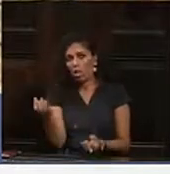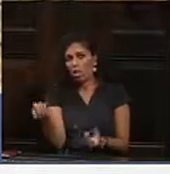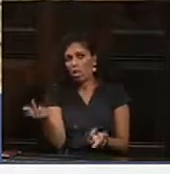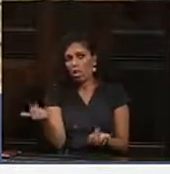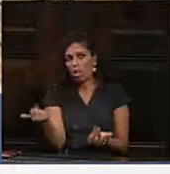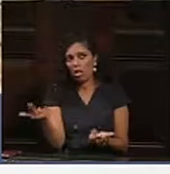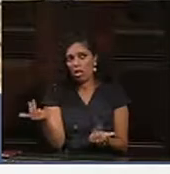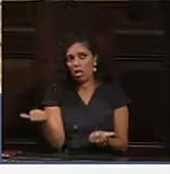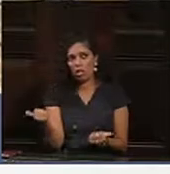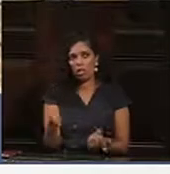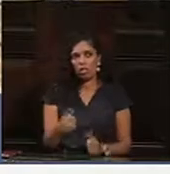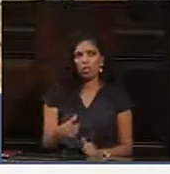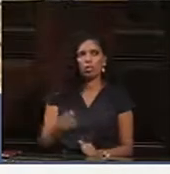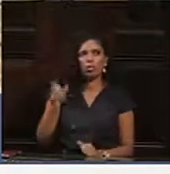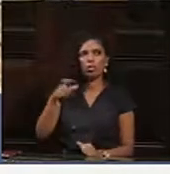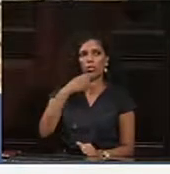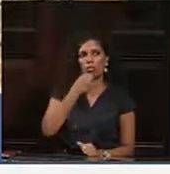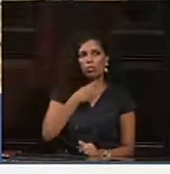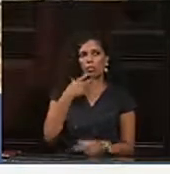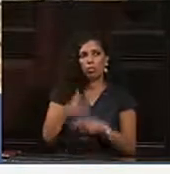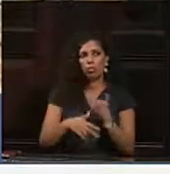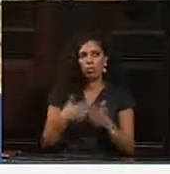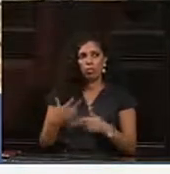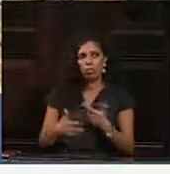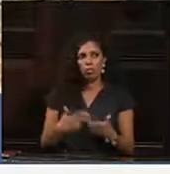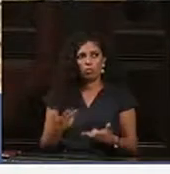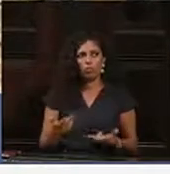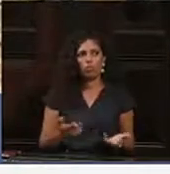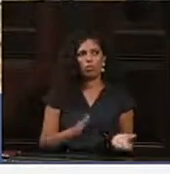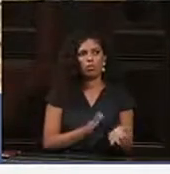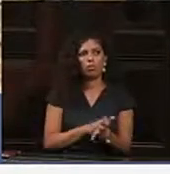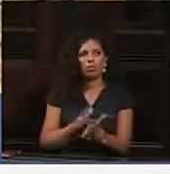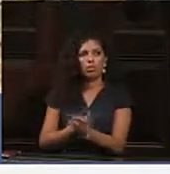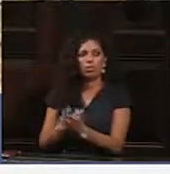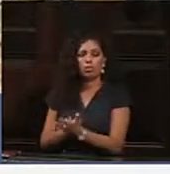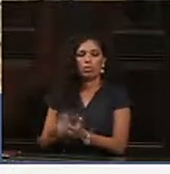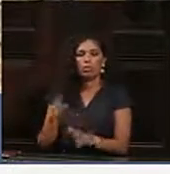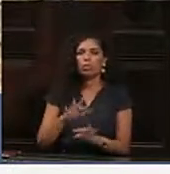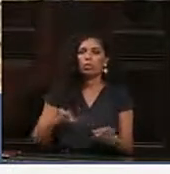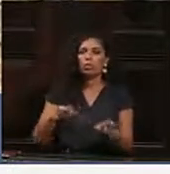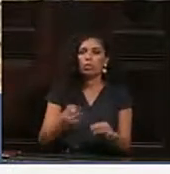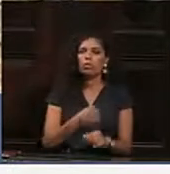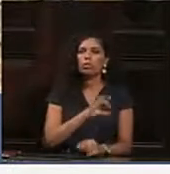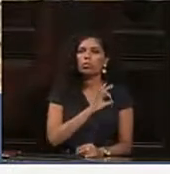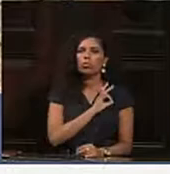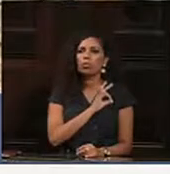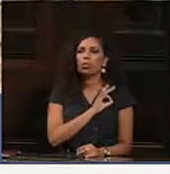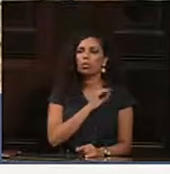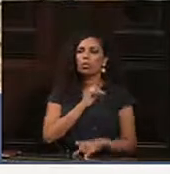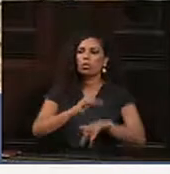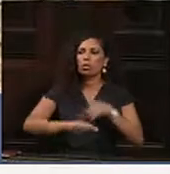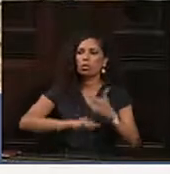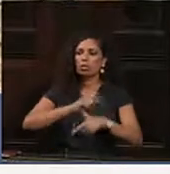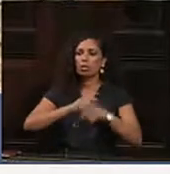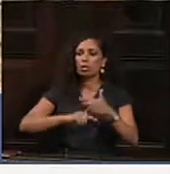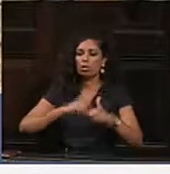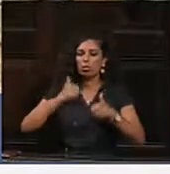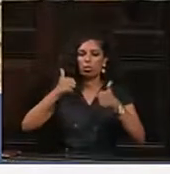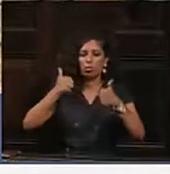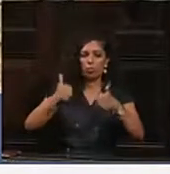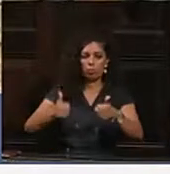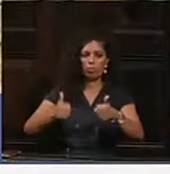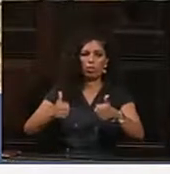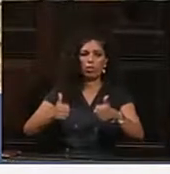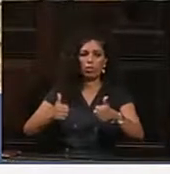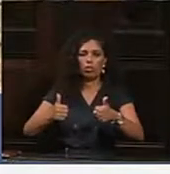a homenagem ao coronel Luciano, aos nossos colegas e bravos policiais que assim o fizeram, juntamente, sim, ombreados